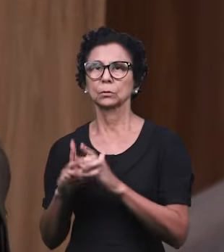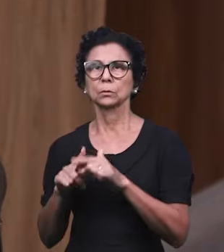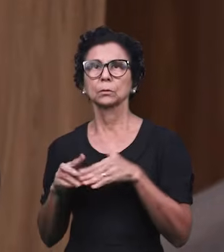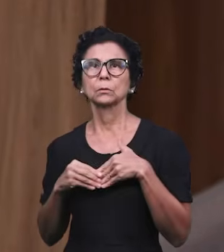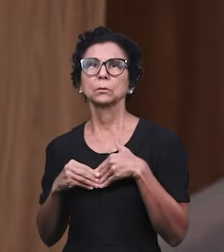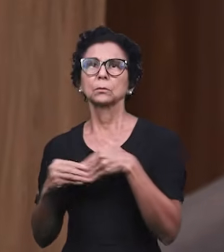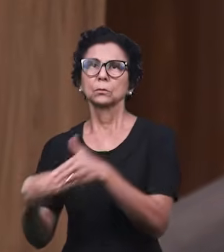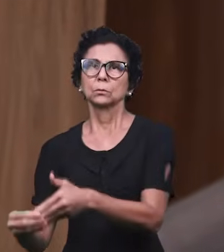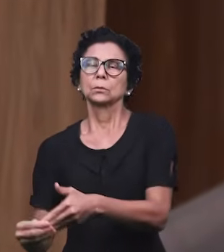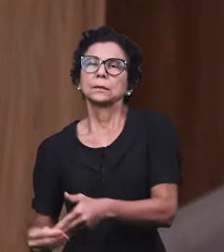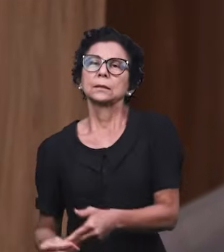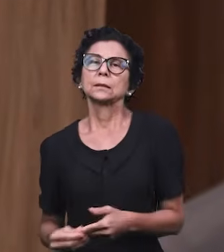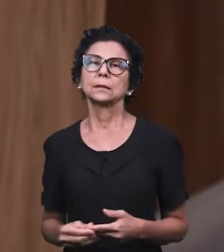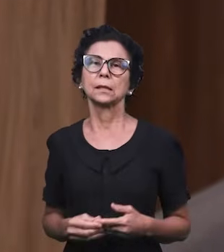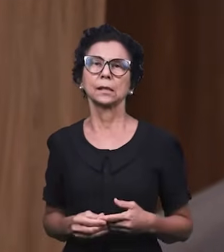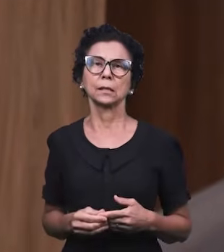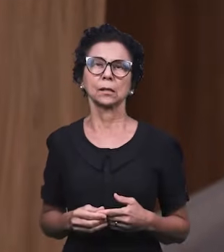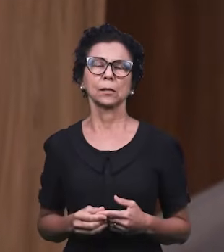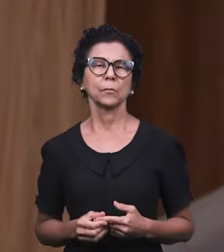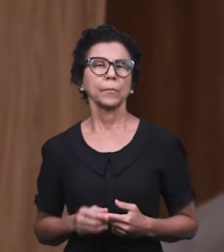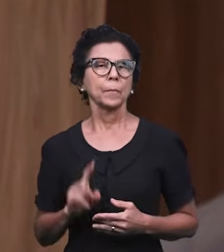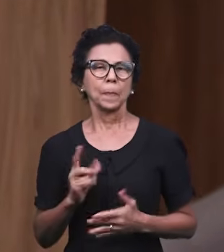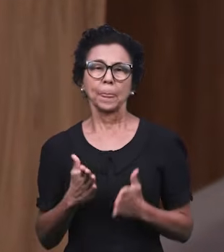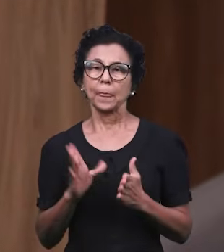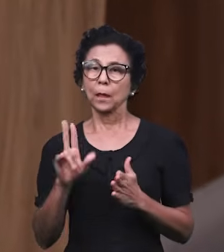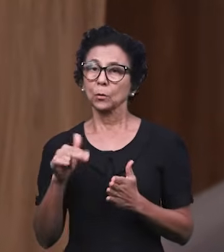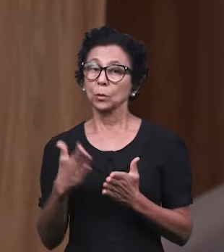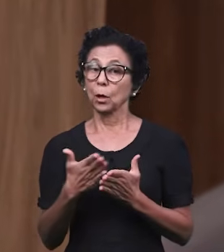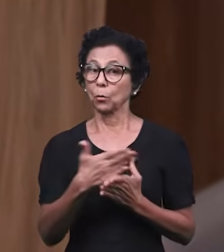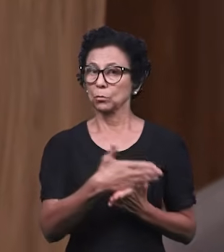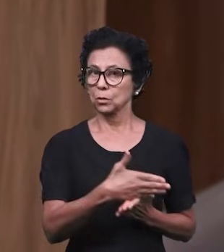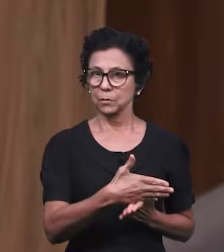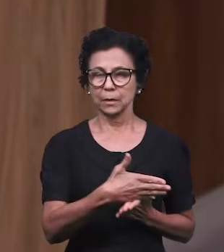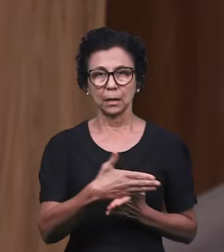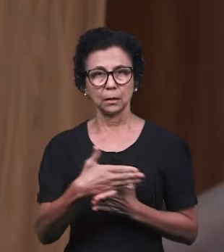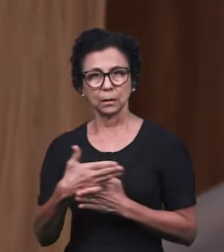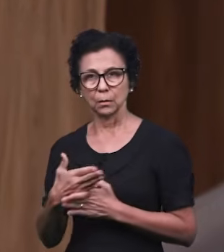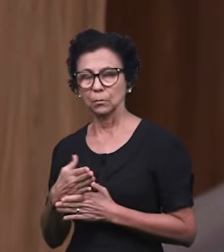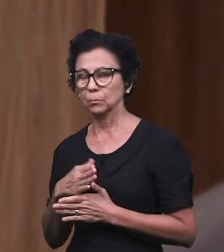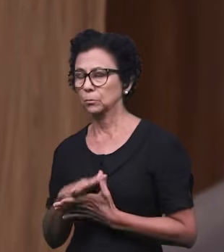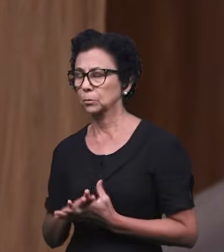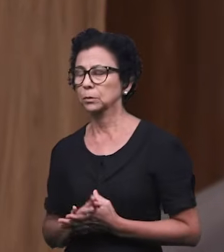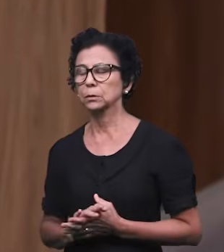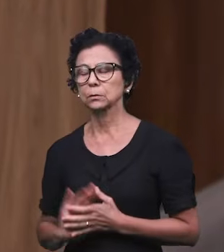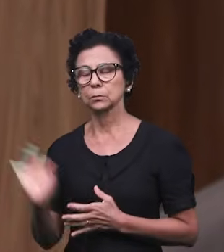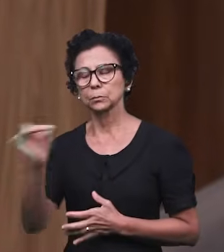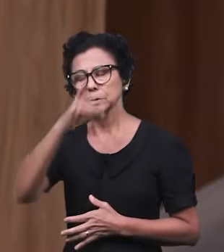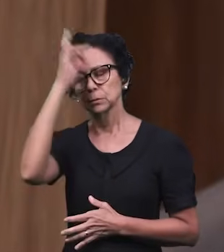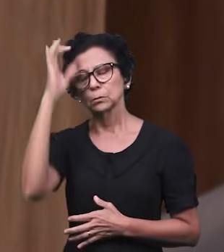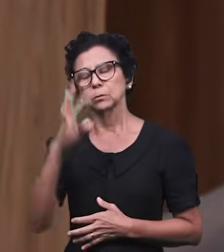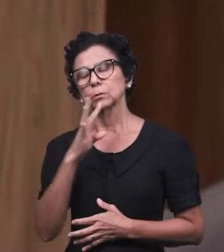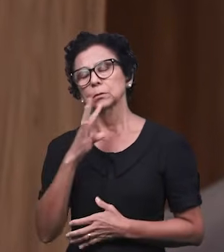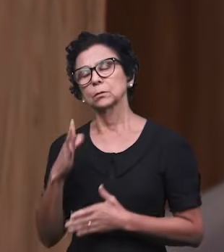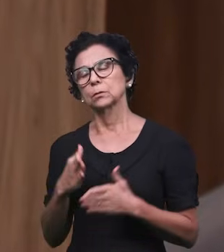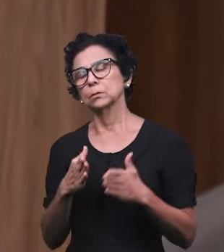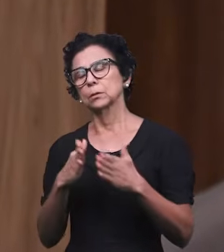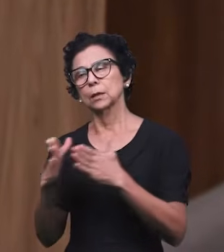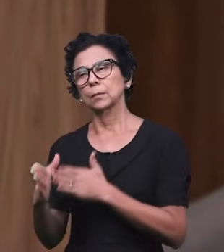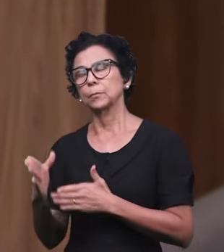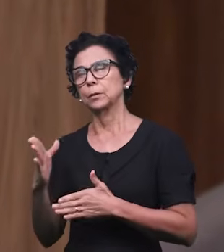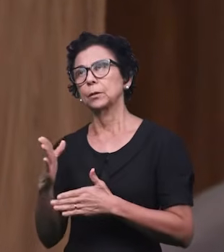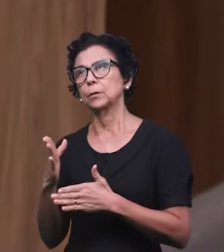igreja aqui, para que ela não erre o caminho, e só ele sabe o caminho para a eternidade,